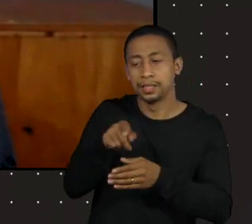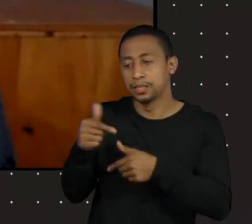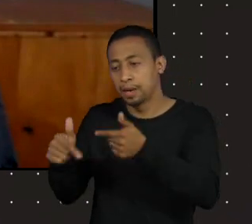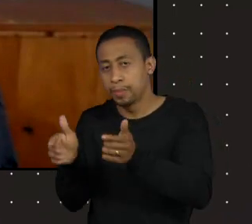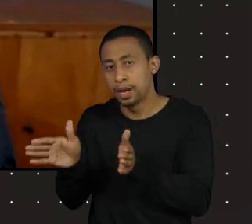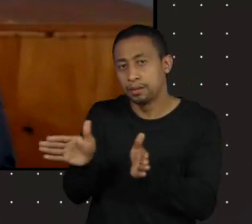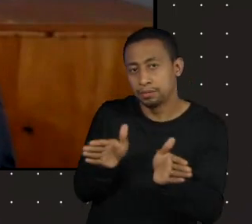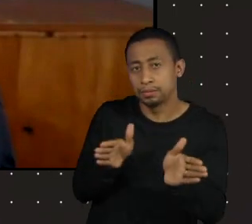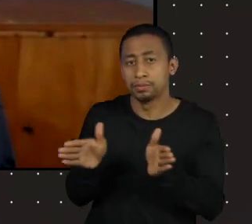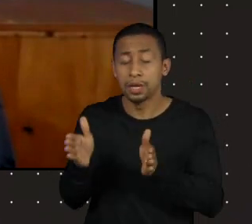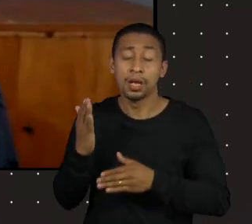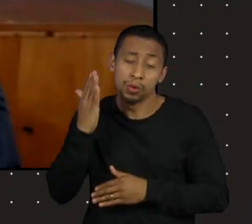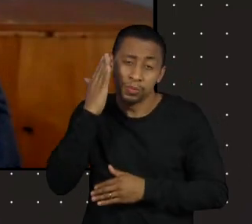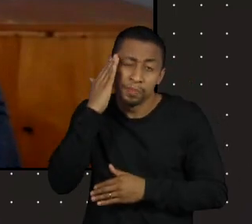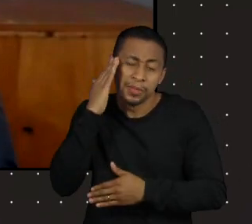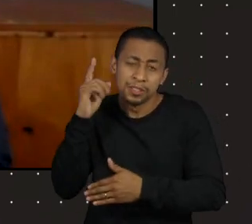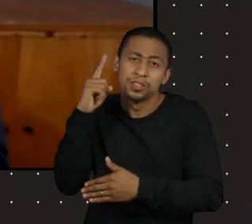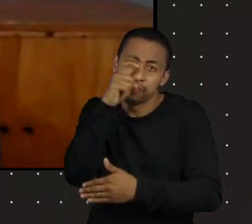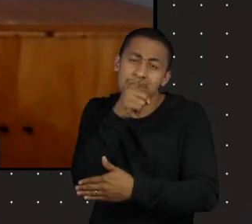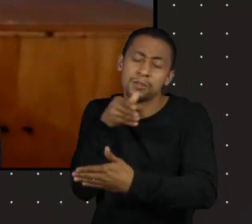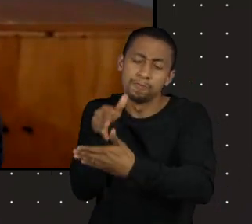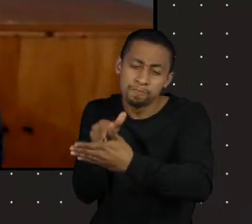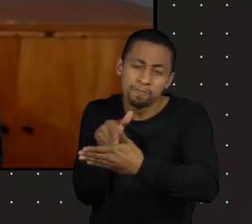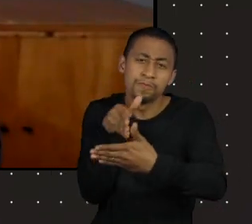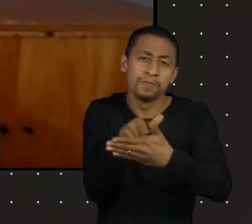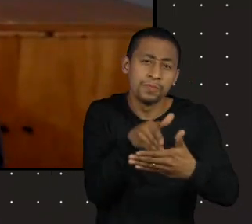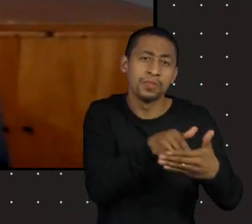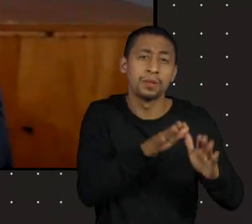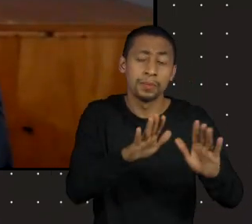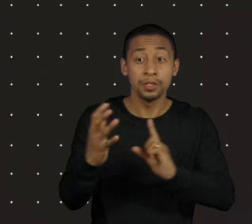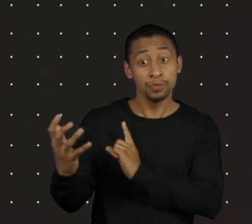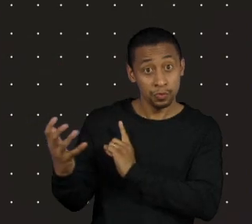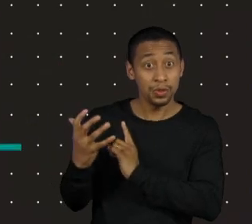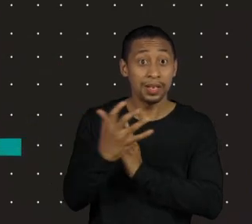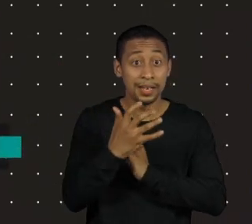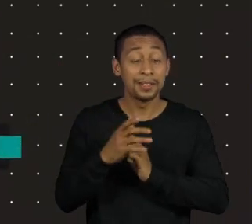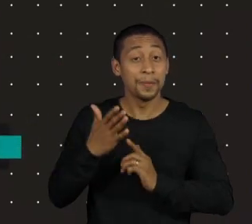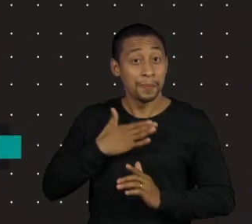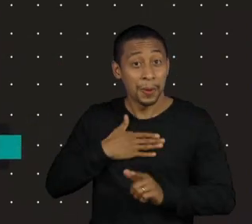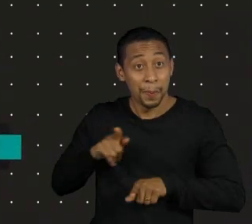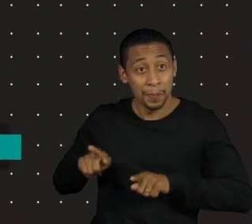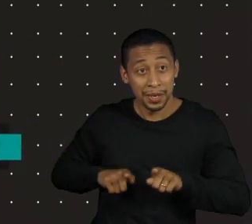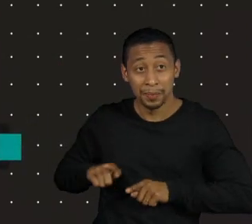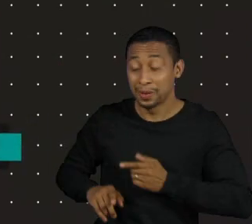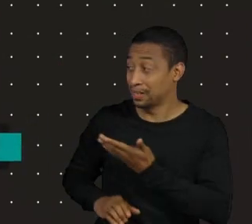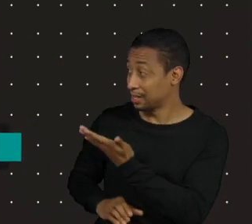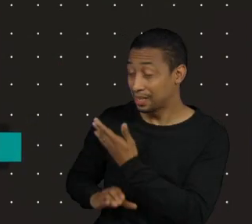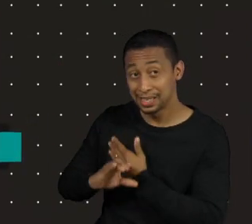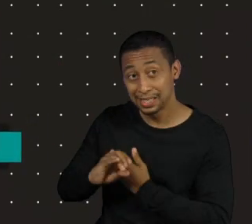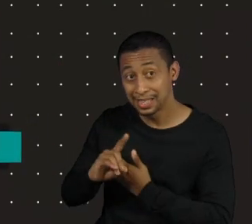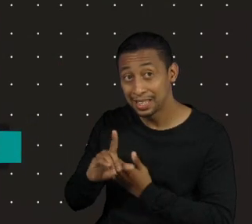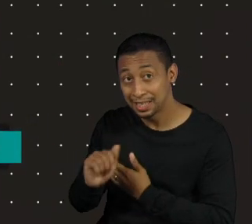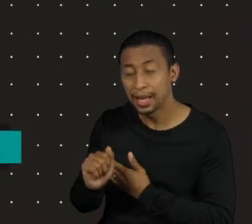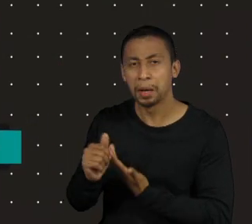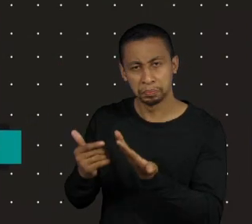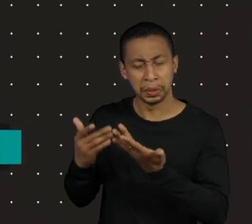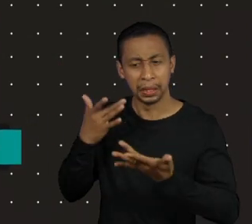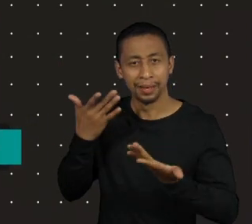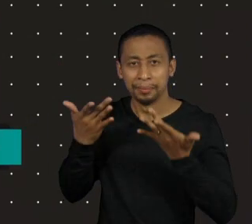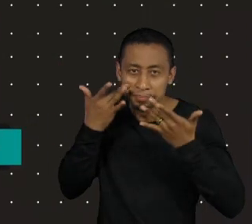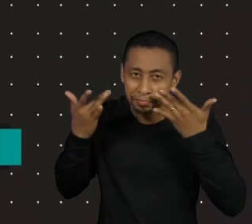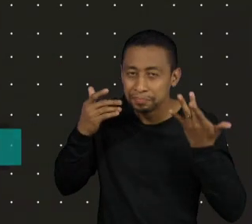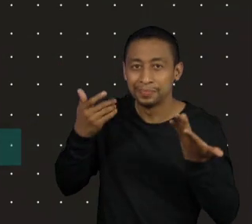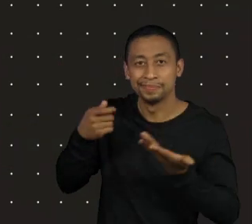das dificuldades, mas eu acho que foi uma influência que não teve como. Eu tenho uma prima maravilhosa, que é a Cida Falabella, que também é atriz, diretora de